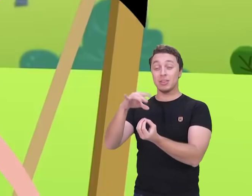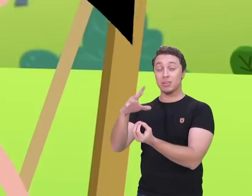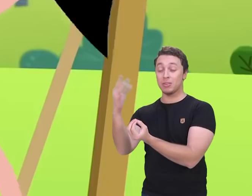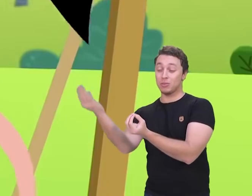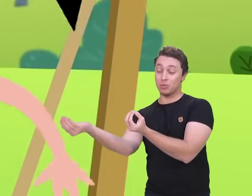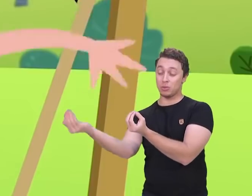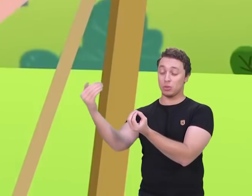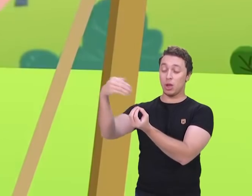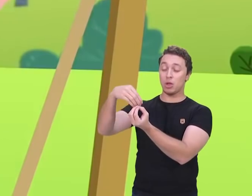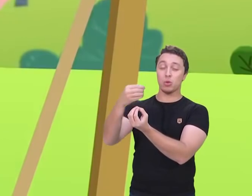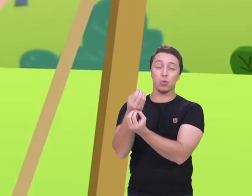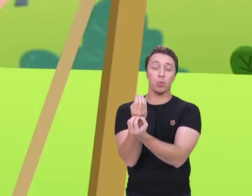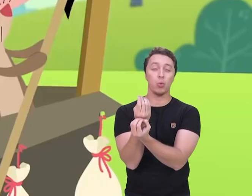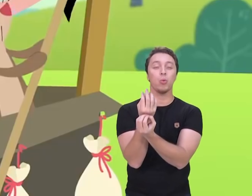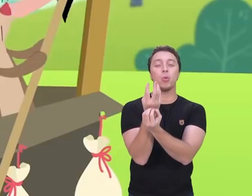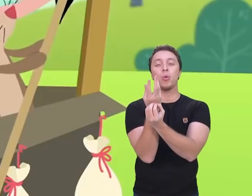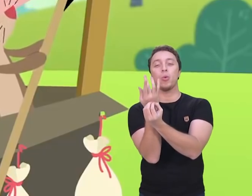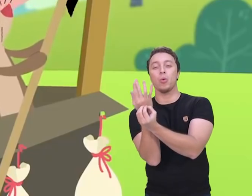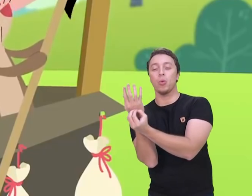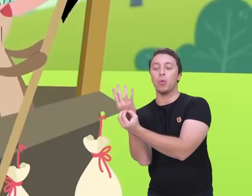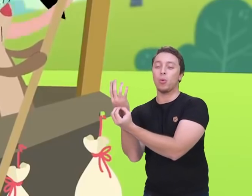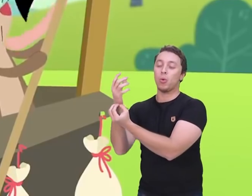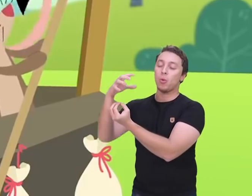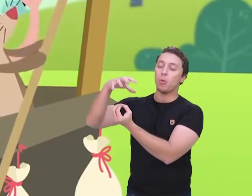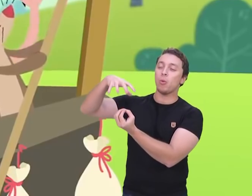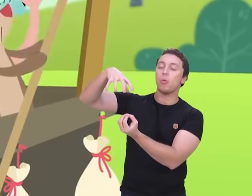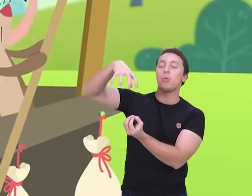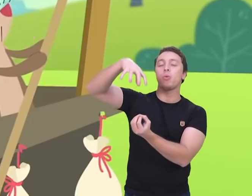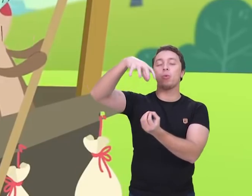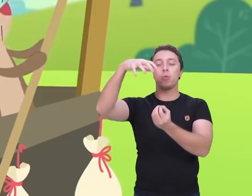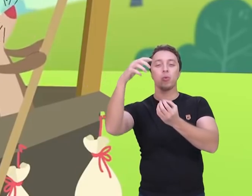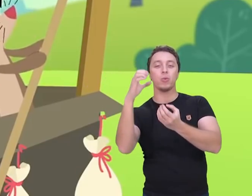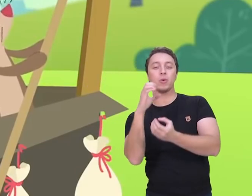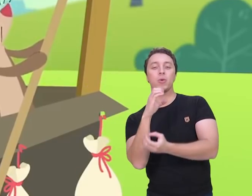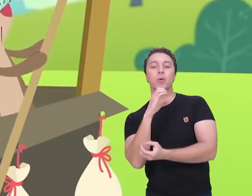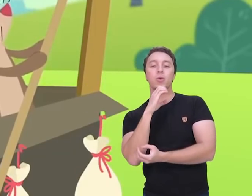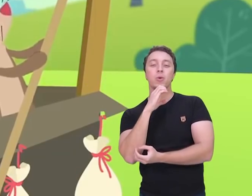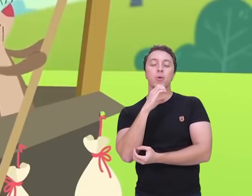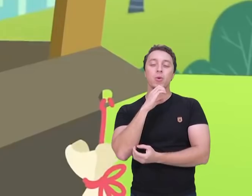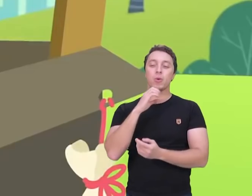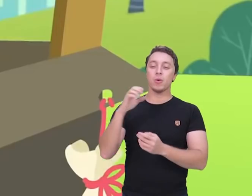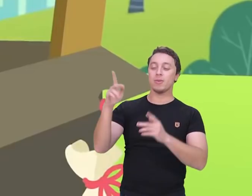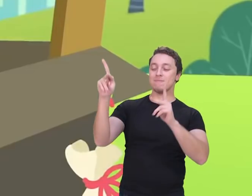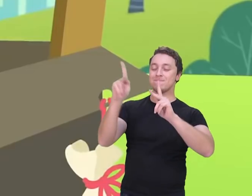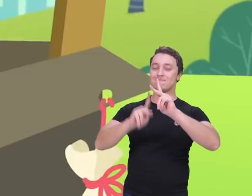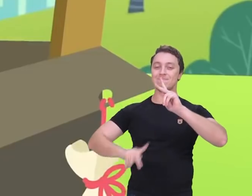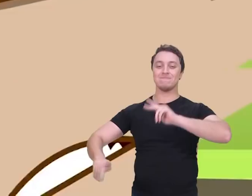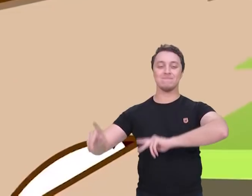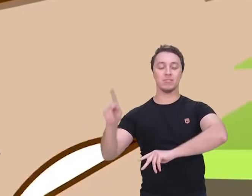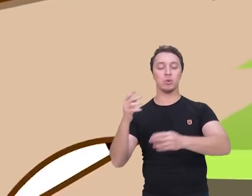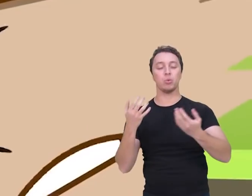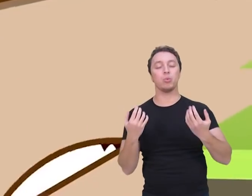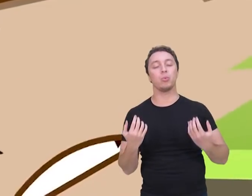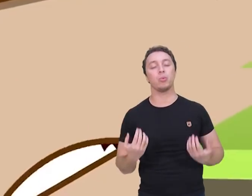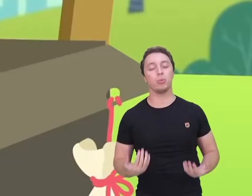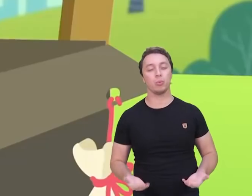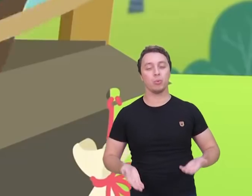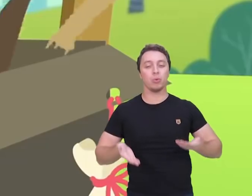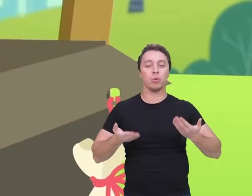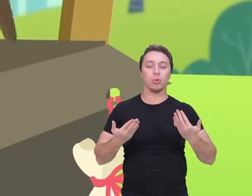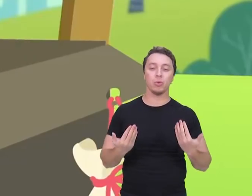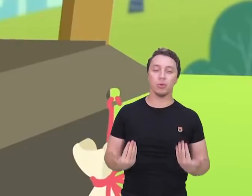Já o ar de dentro do balão é leve e quente. Tão leve e